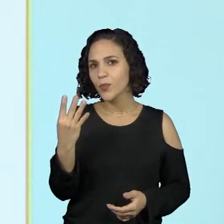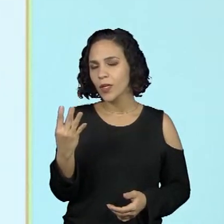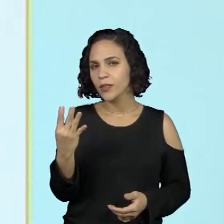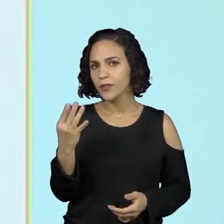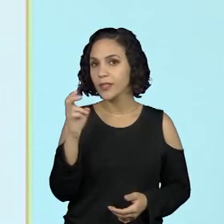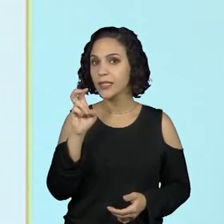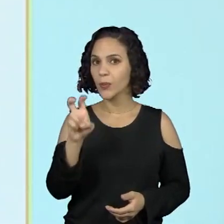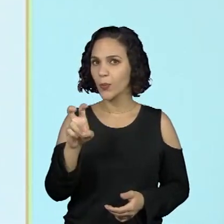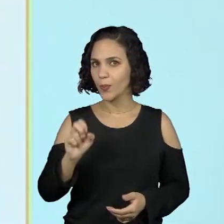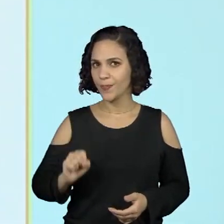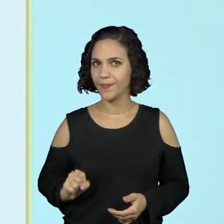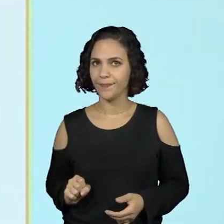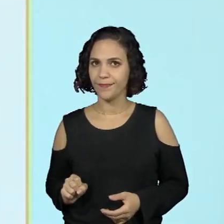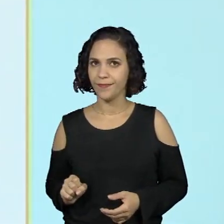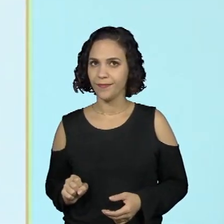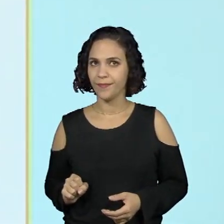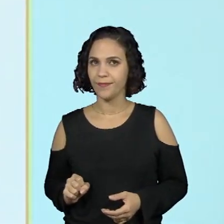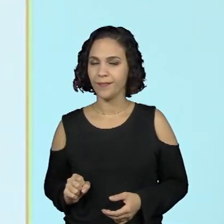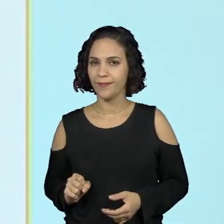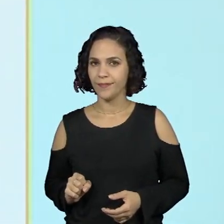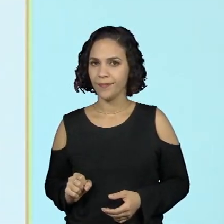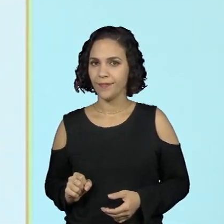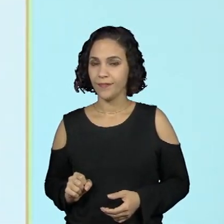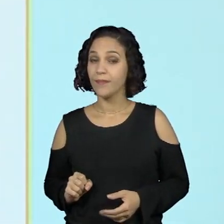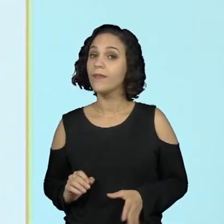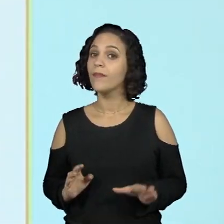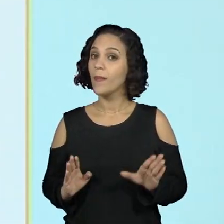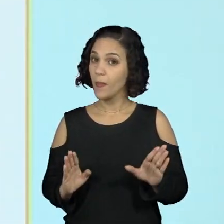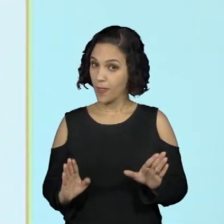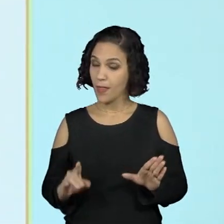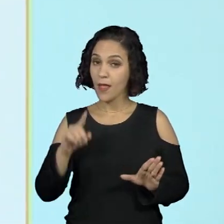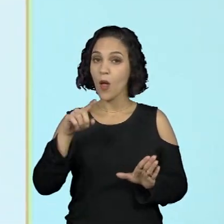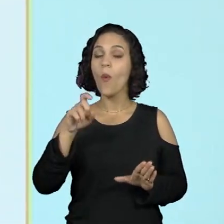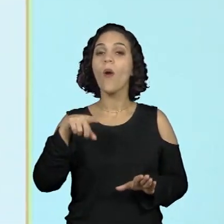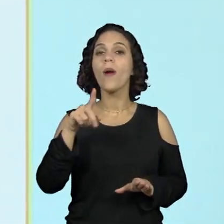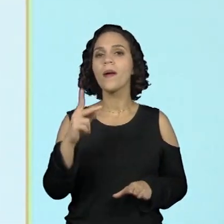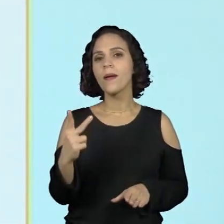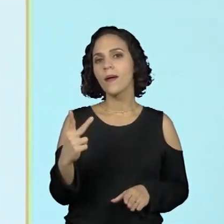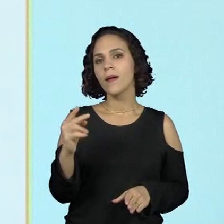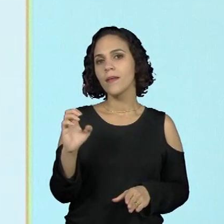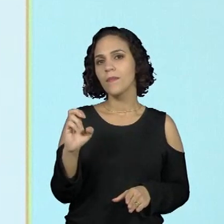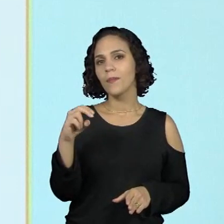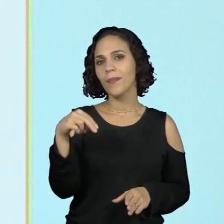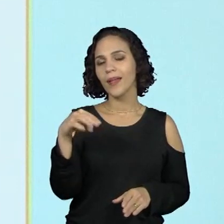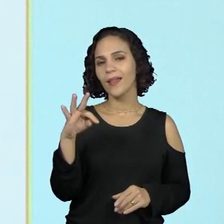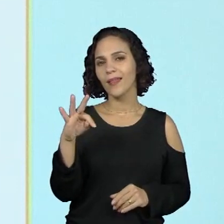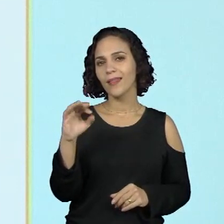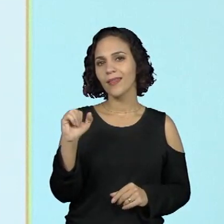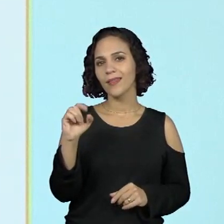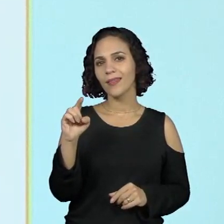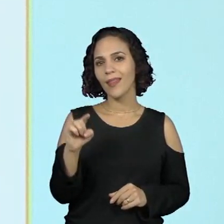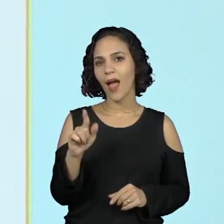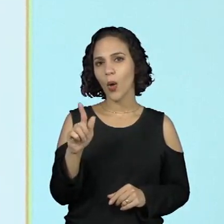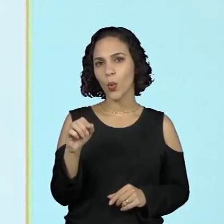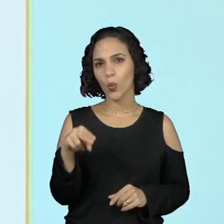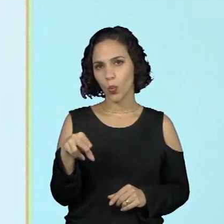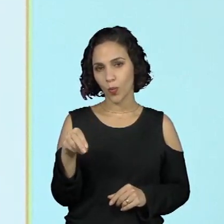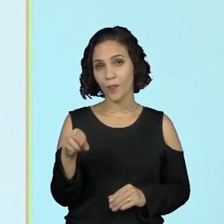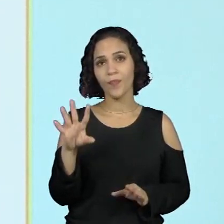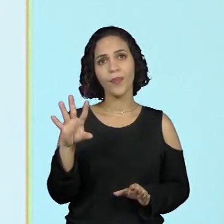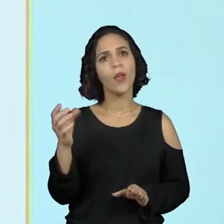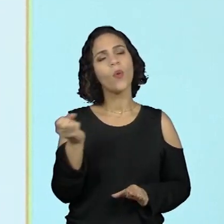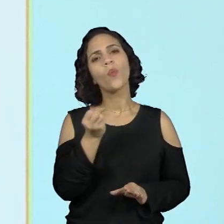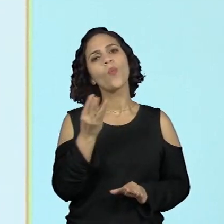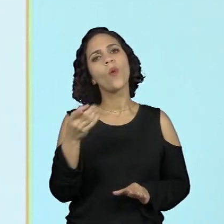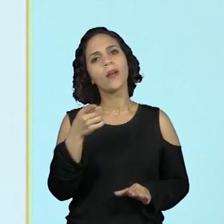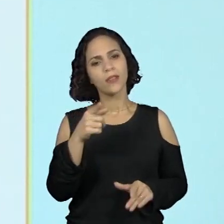4, 5. Então, a base é um pentágono. Temos quantas faces? 1, 2, 3.